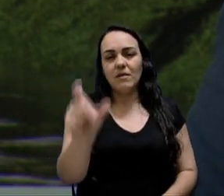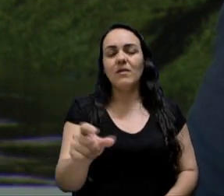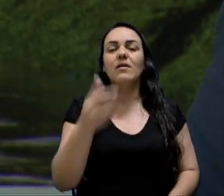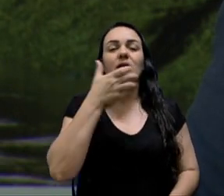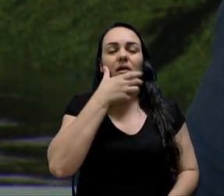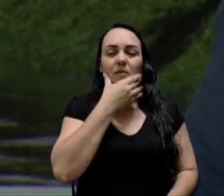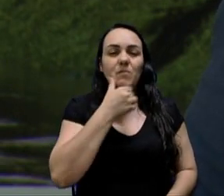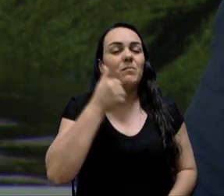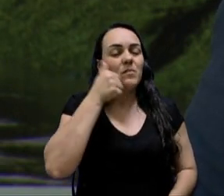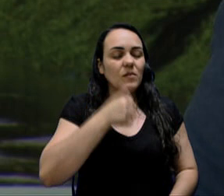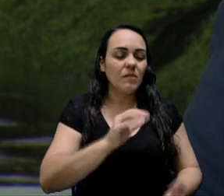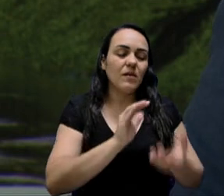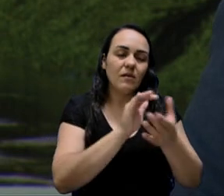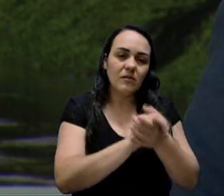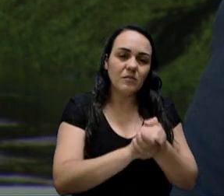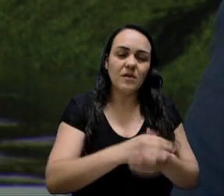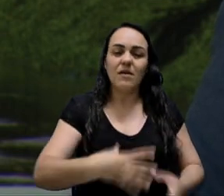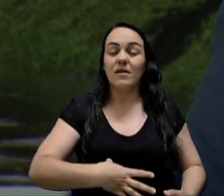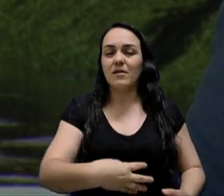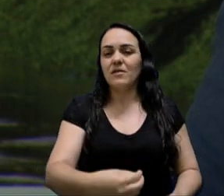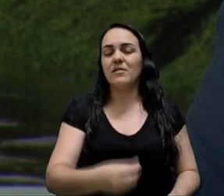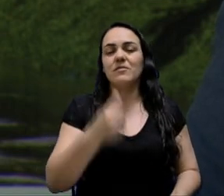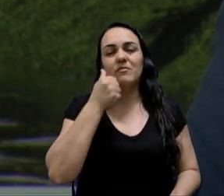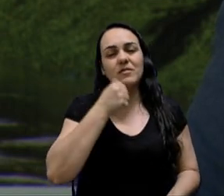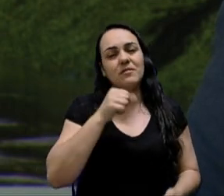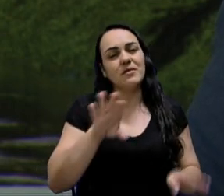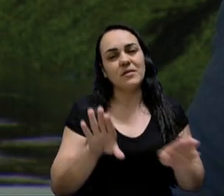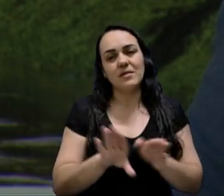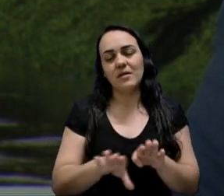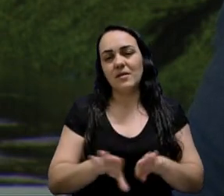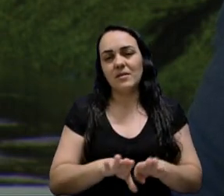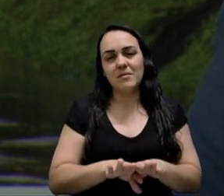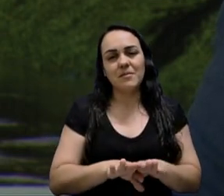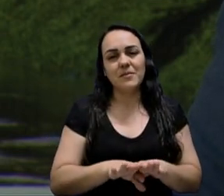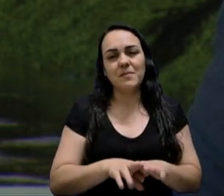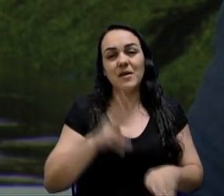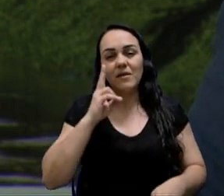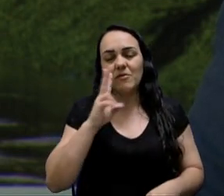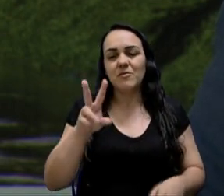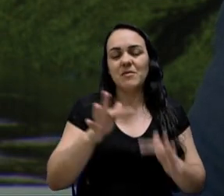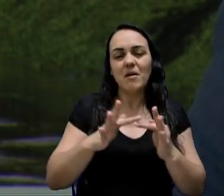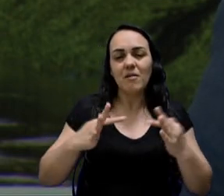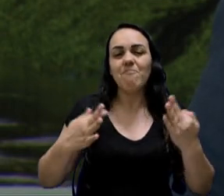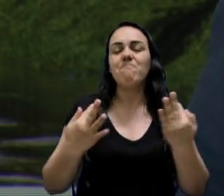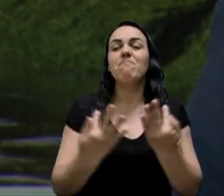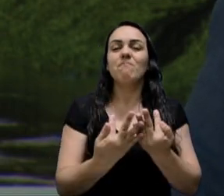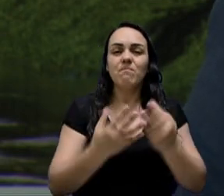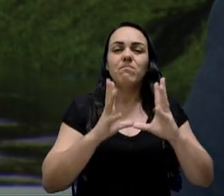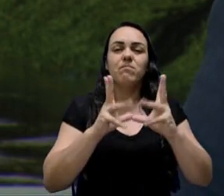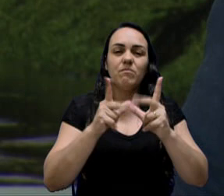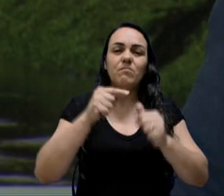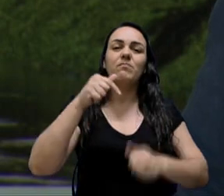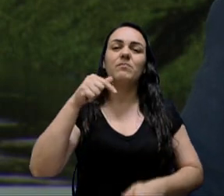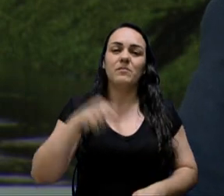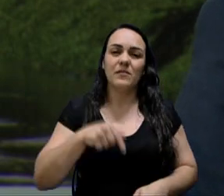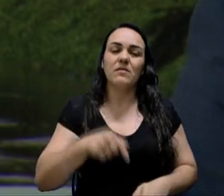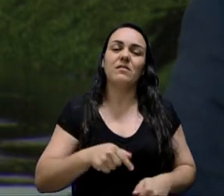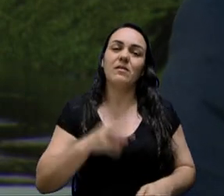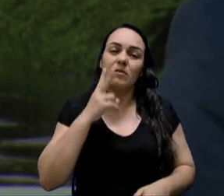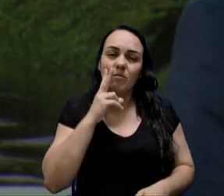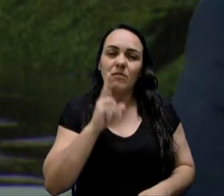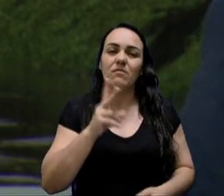Cláudia, das suas filhas Belinha e do Rafa, dos demais familiares, para